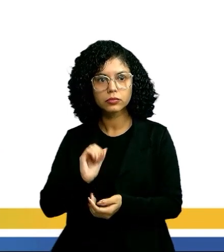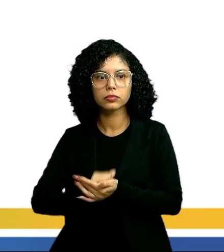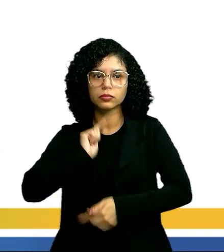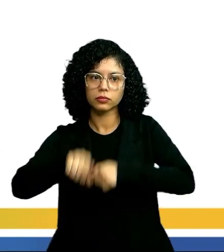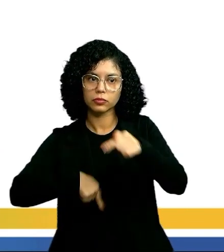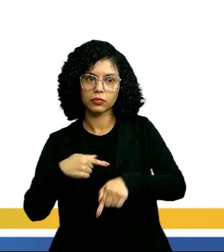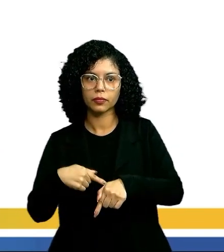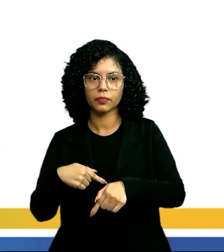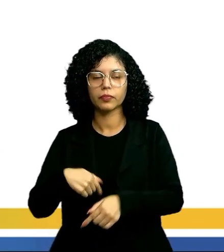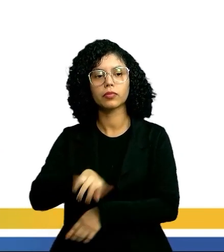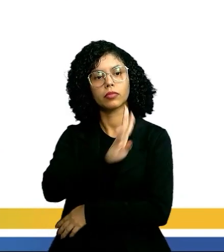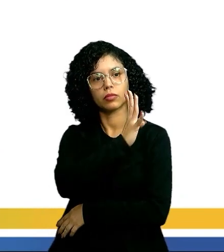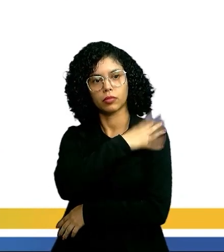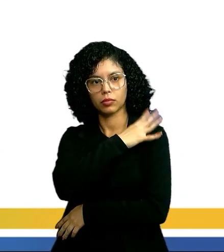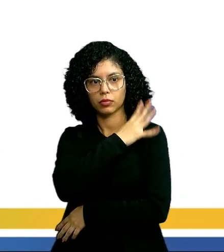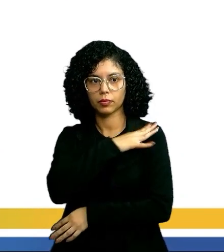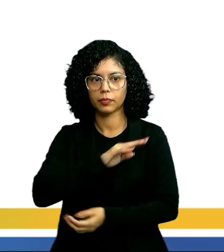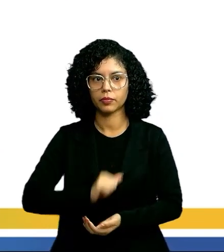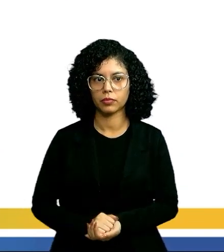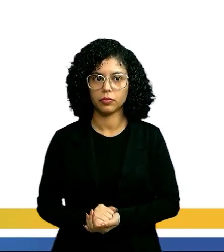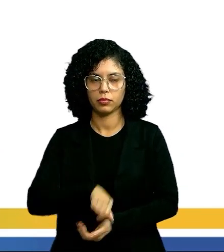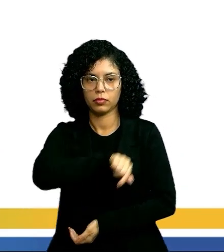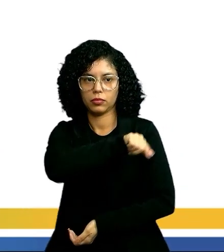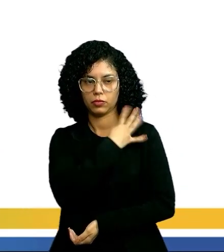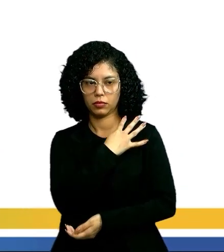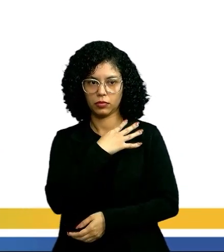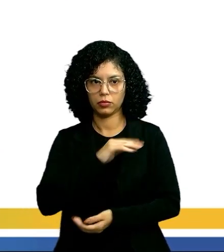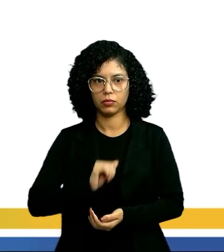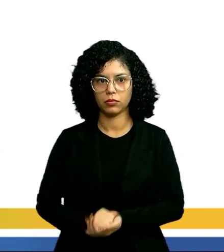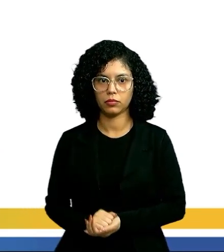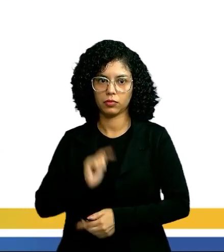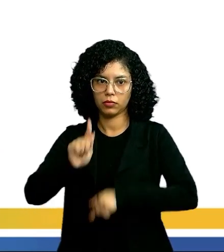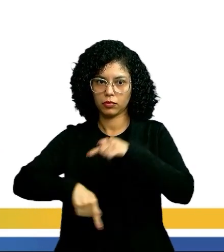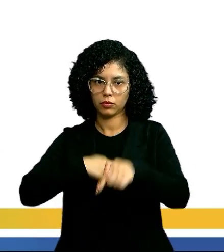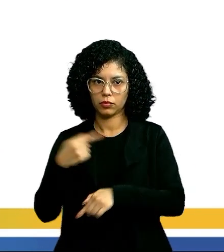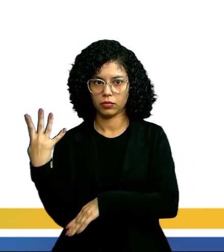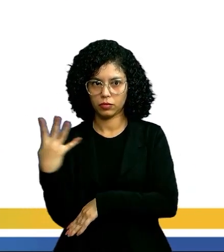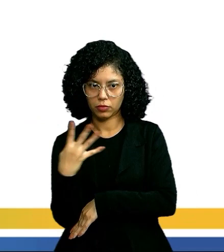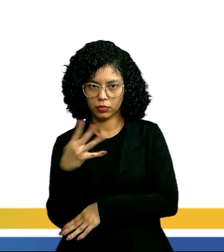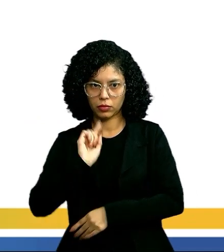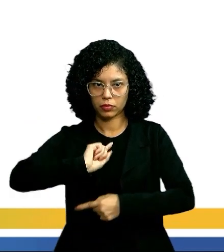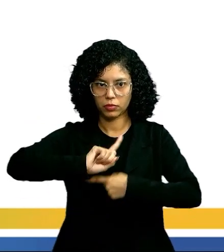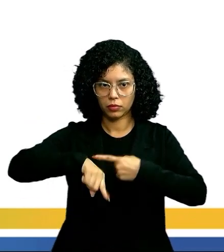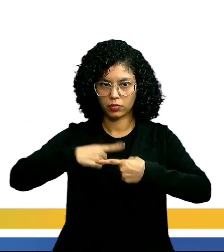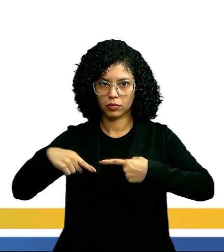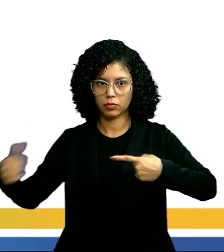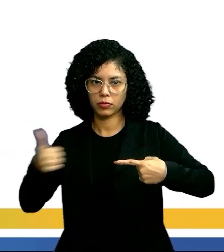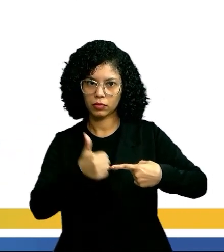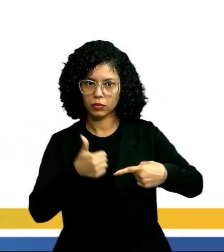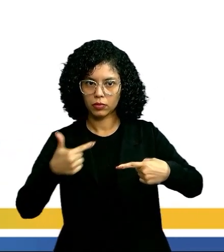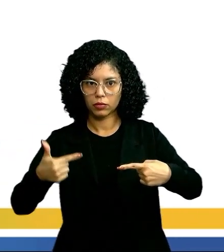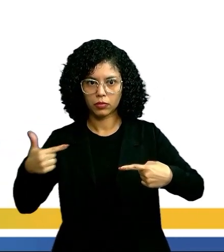encontrar lá na plataforma SFB, certo? No livro de Química, volume 4, lá na